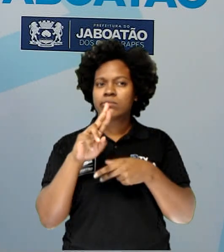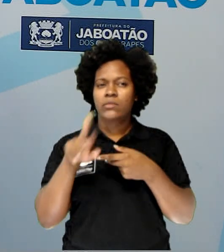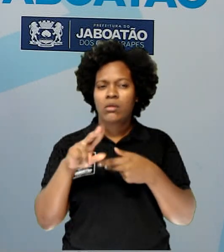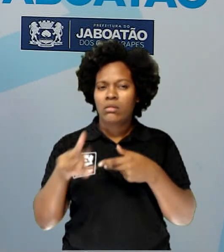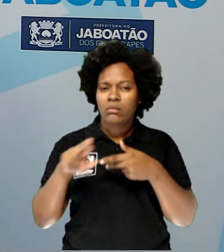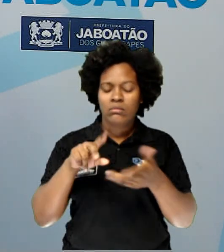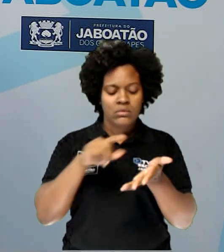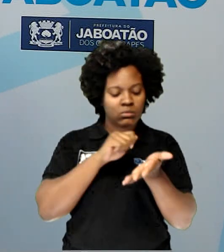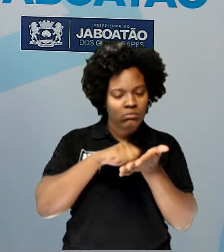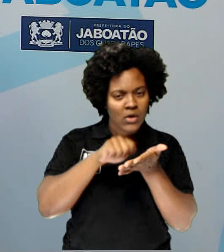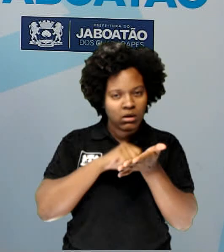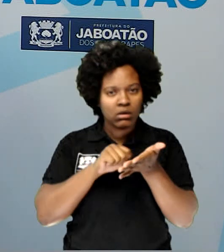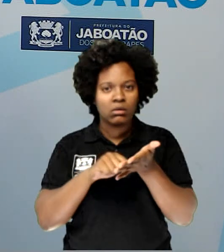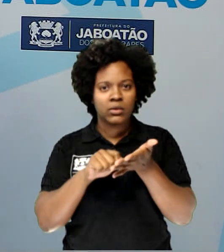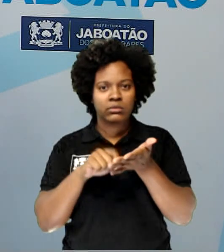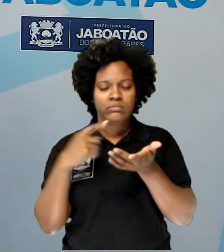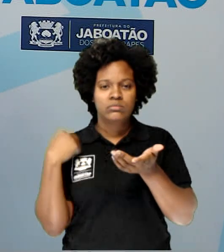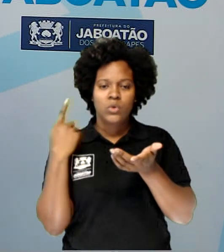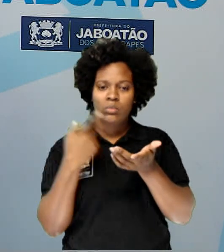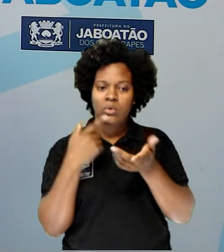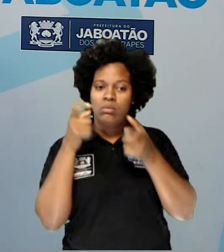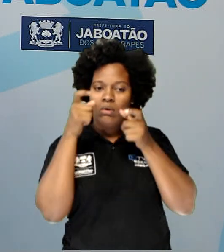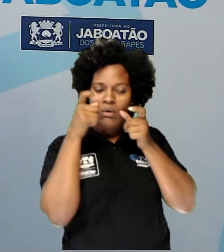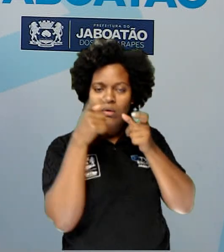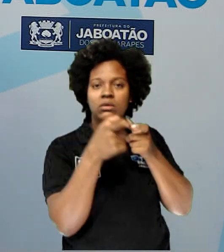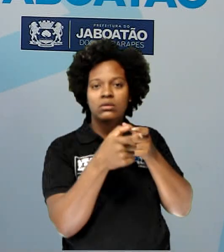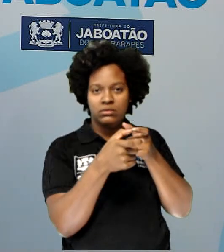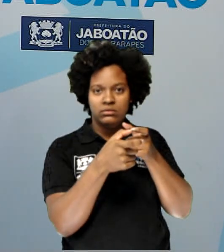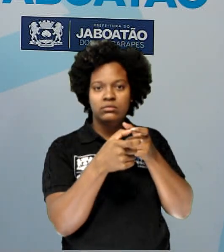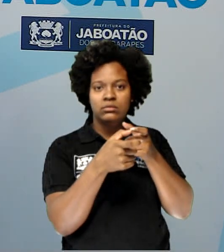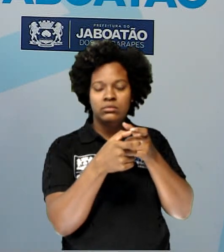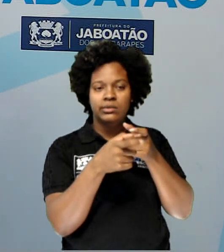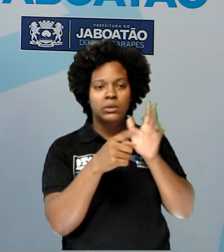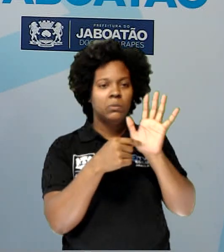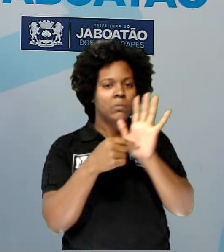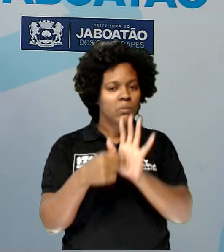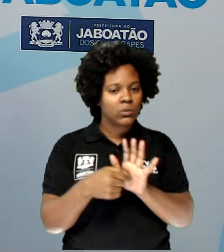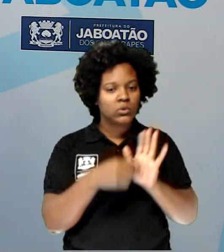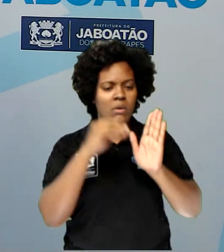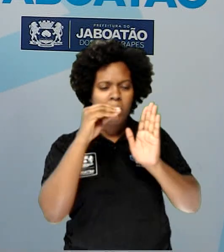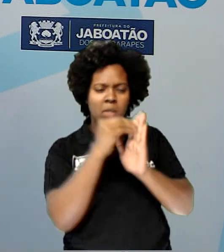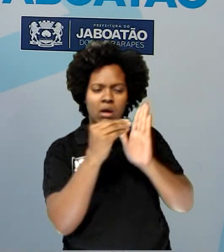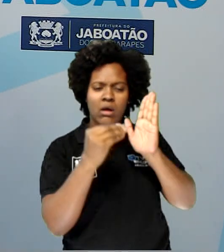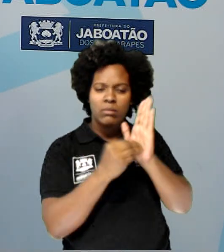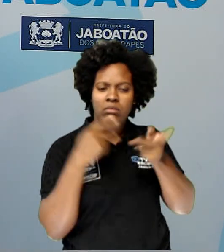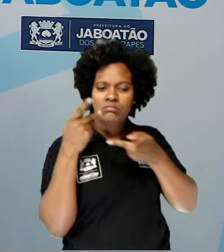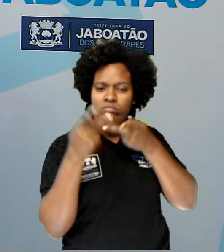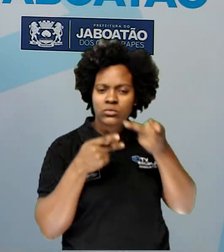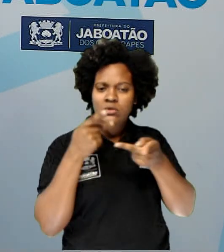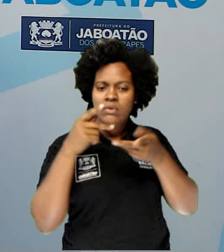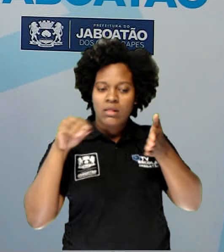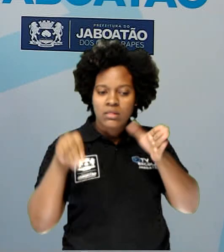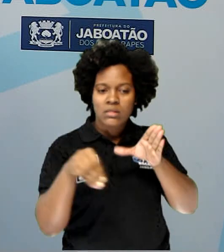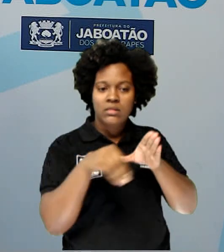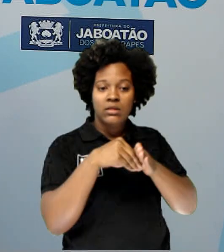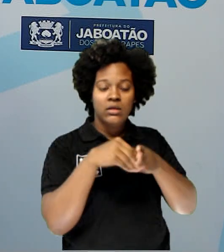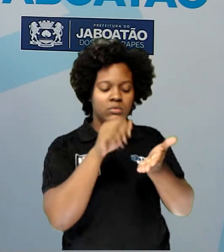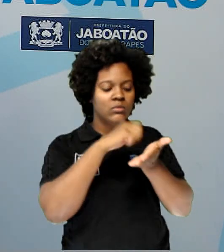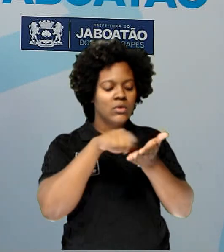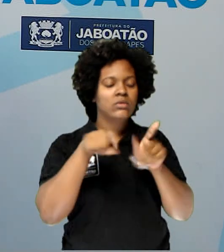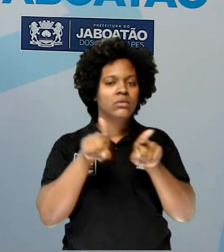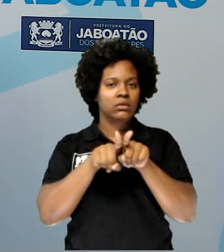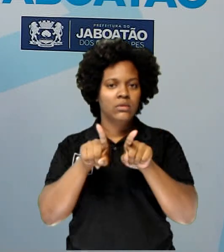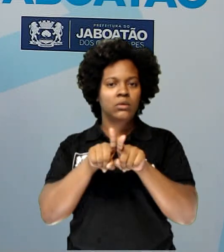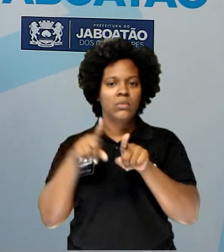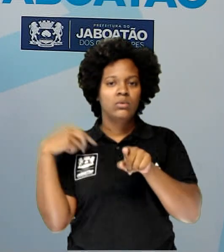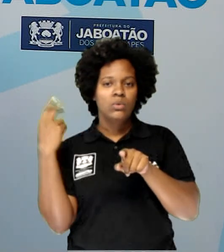escrita. Quando é do nosso interesse retratar essas marcas da fala na escrita também, a